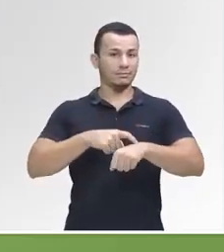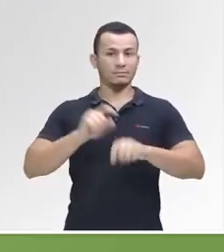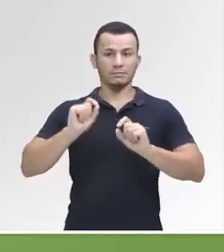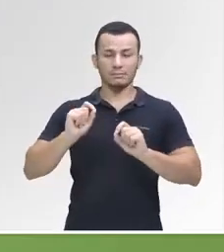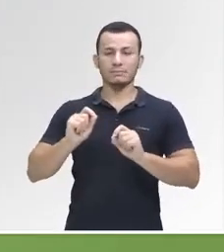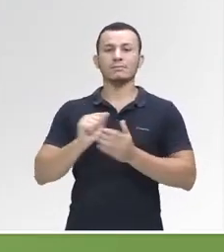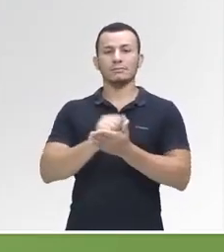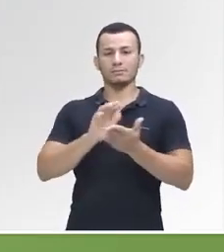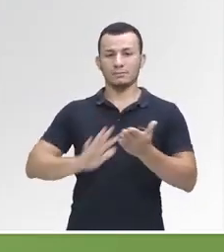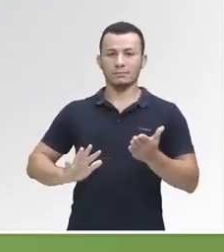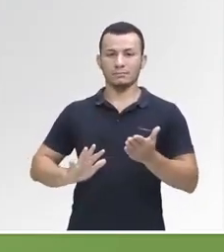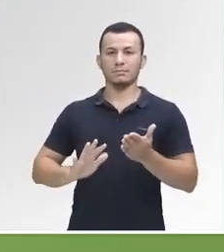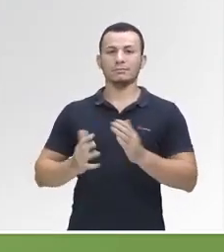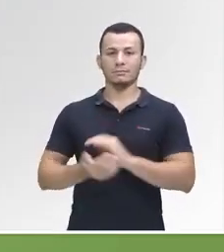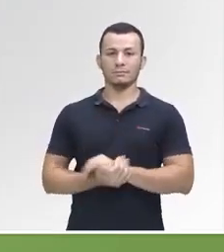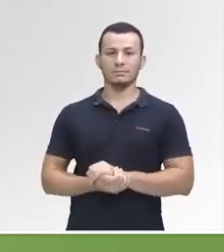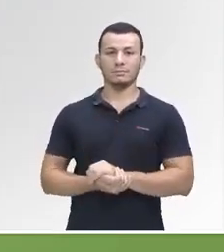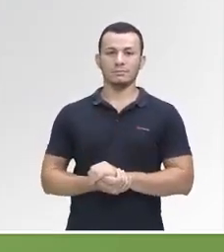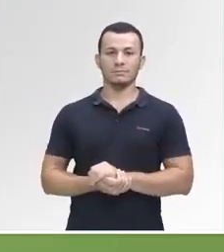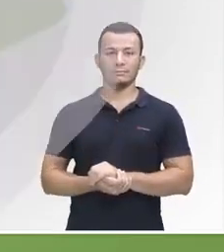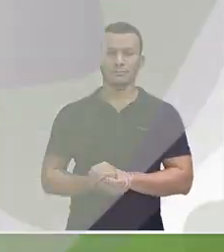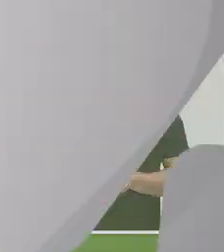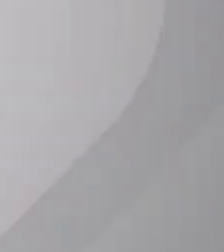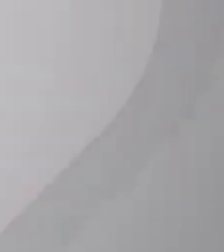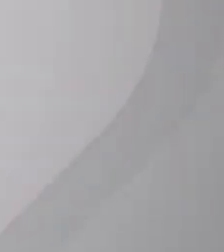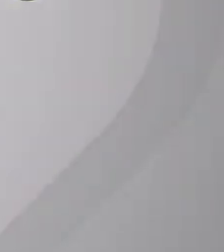nosso exercitando.